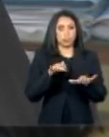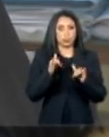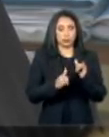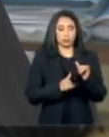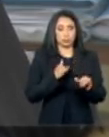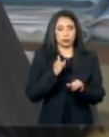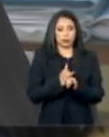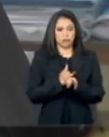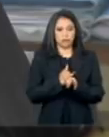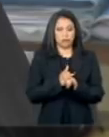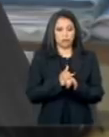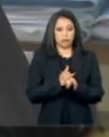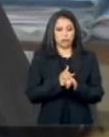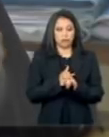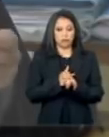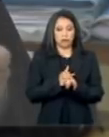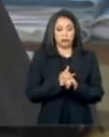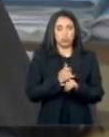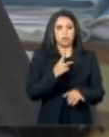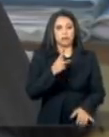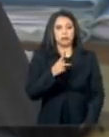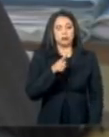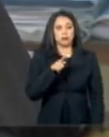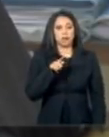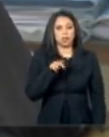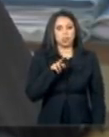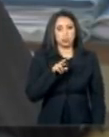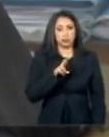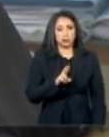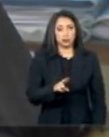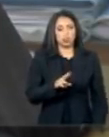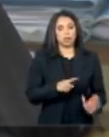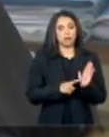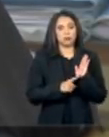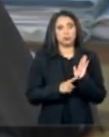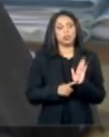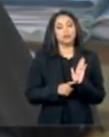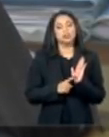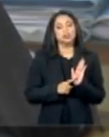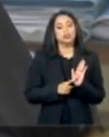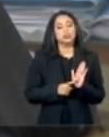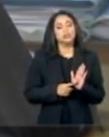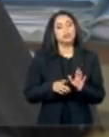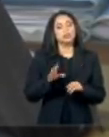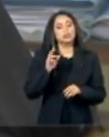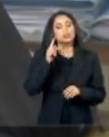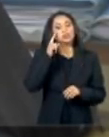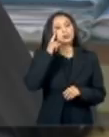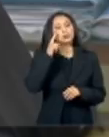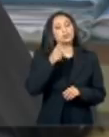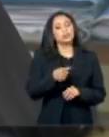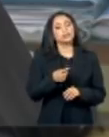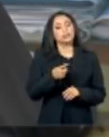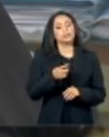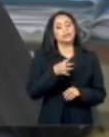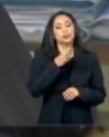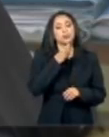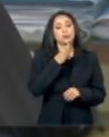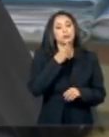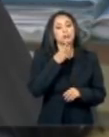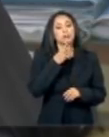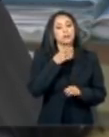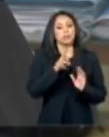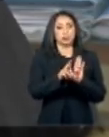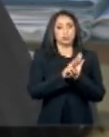a procuradoria-geral da república manifestou-se pelo conhecimento e desprovimento do recurso ordinário em